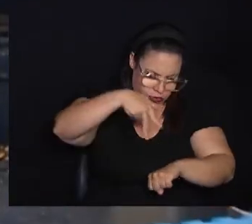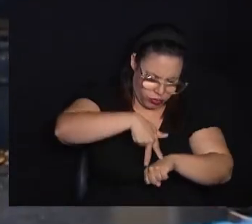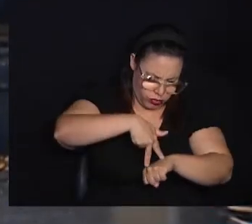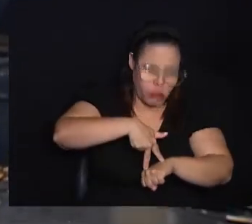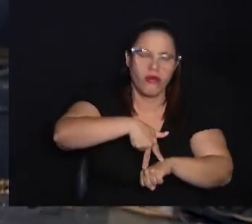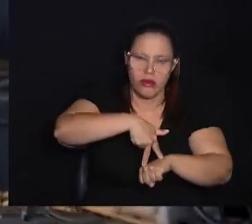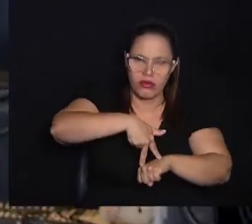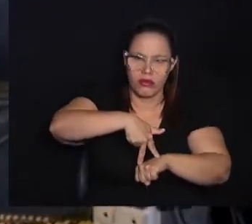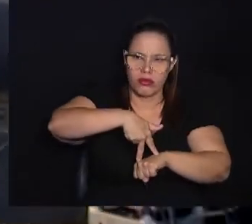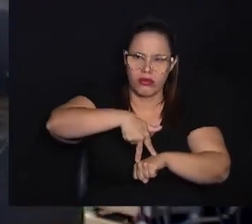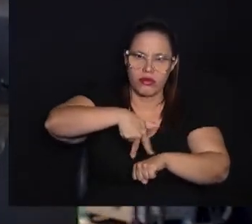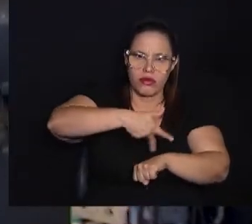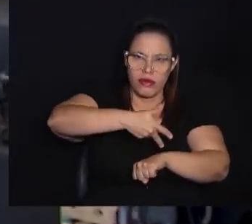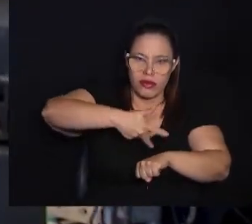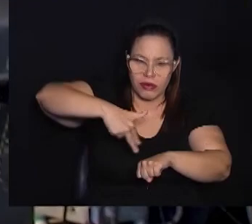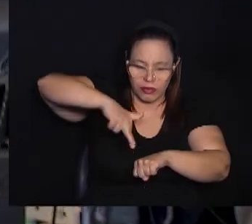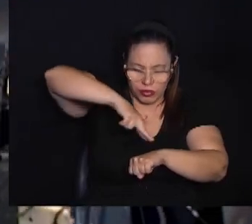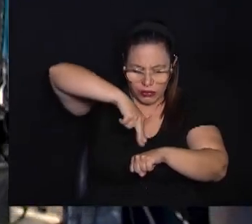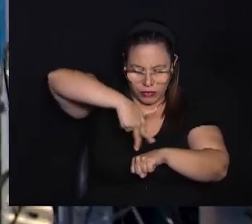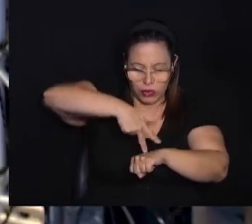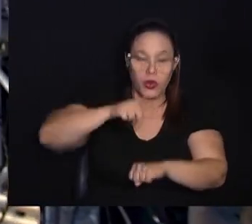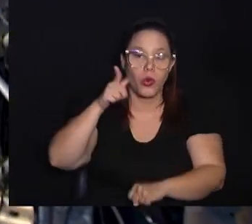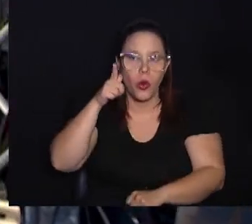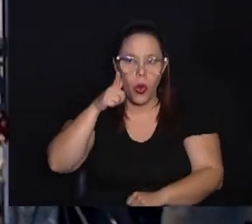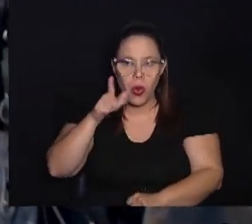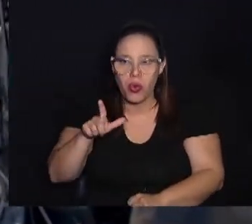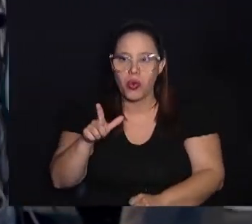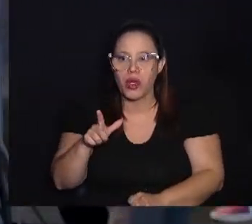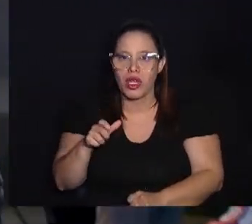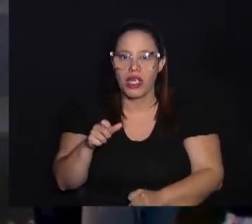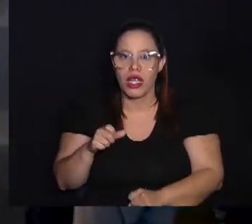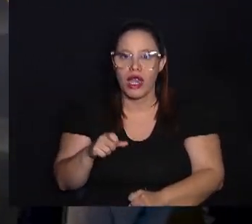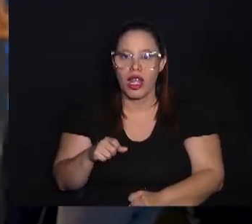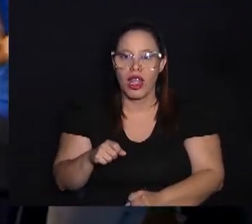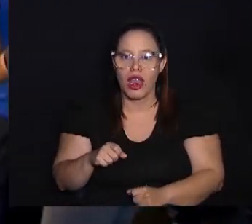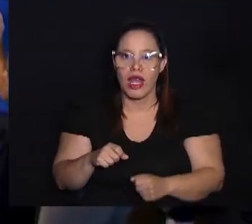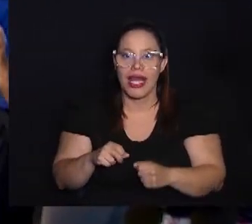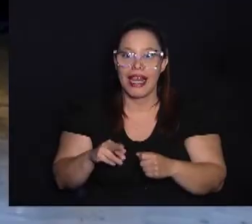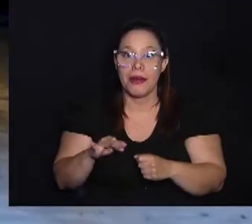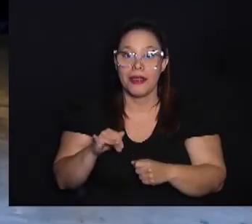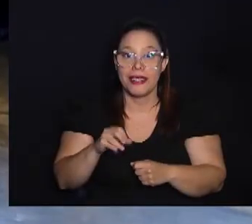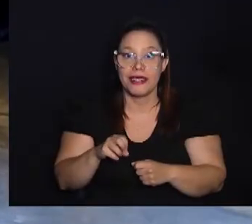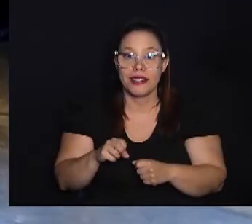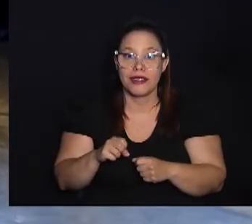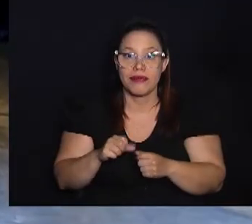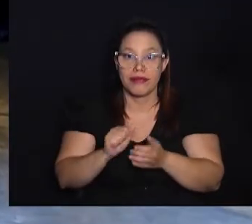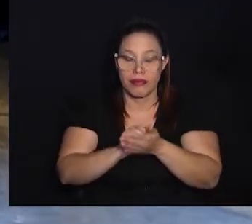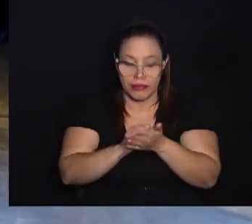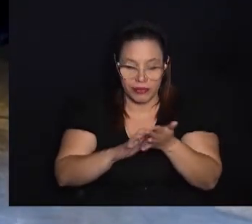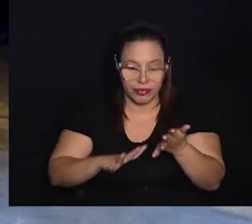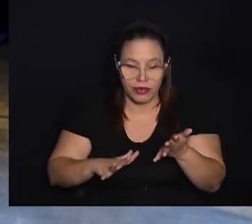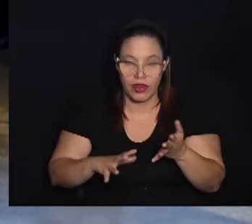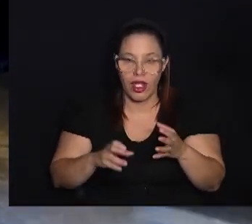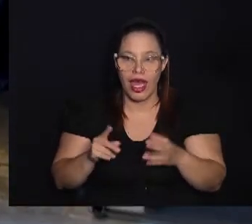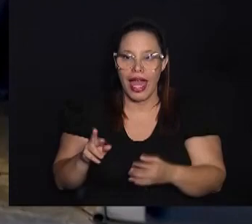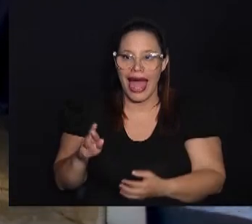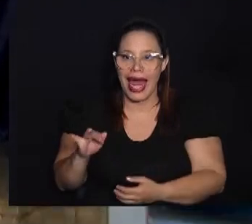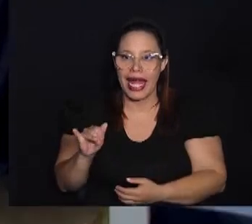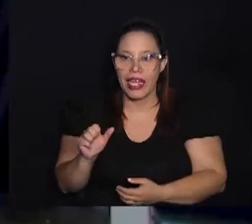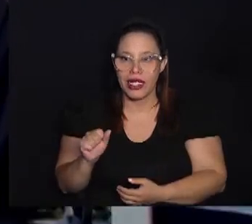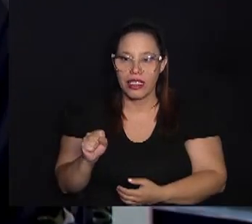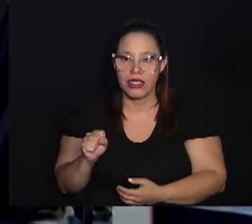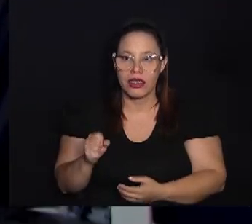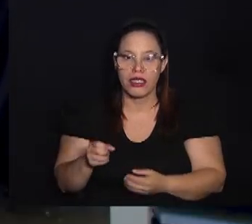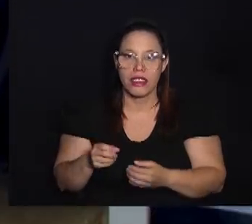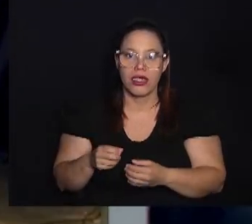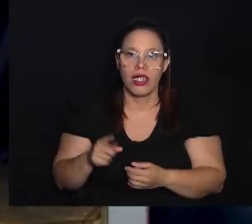desafiador, dizendo que a pessoa consegue e deve superar seus próprios limites. As atividades do Espaço Aéreas seguem